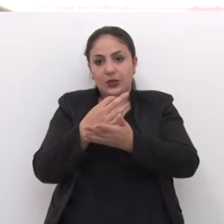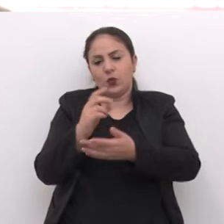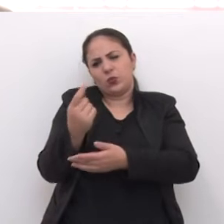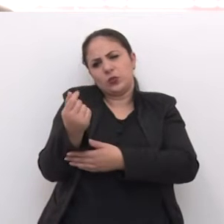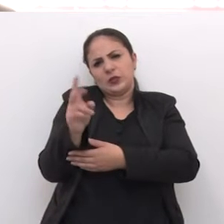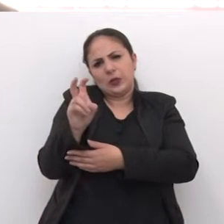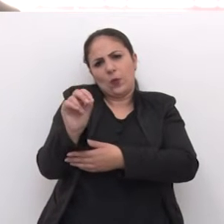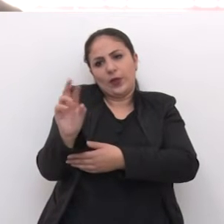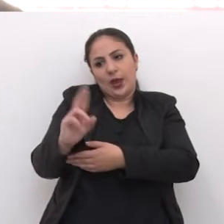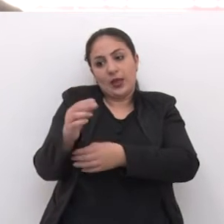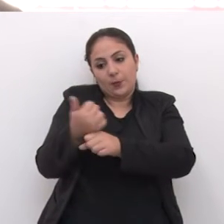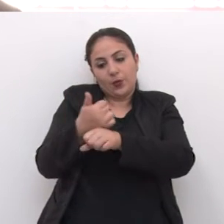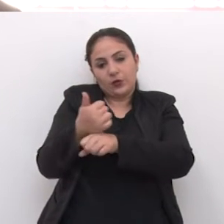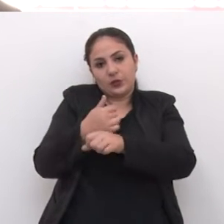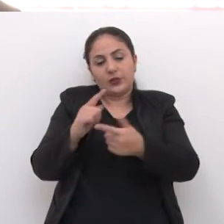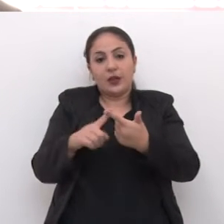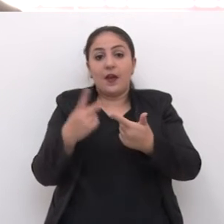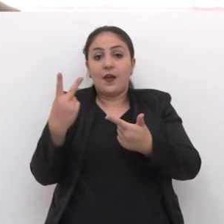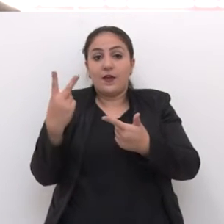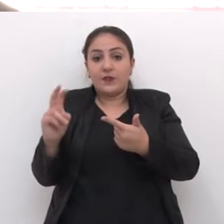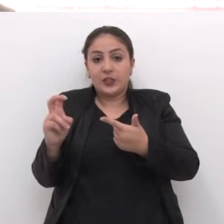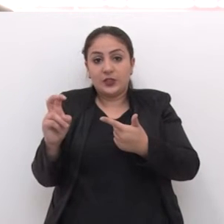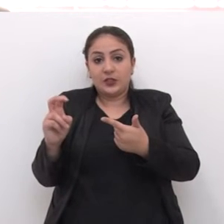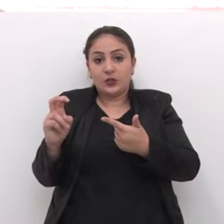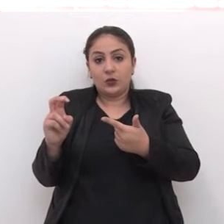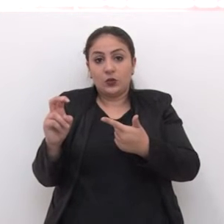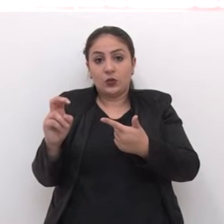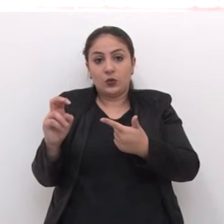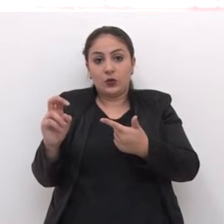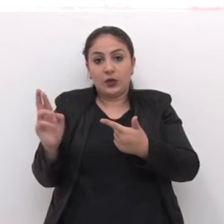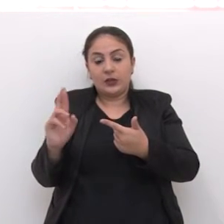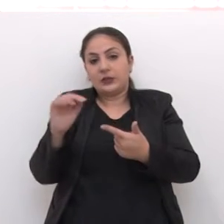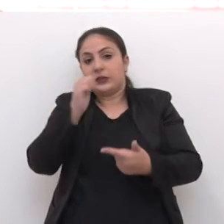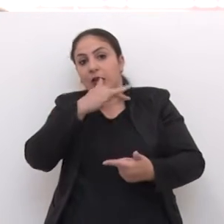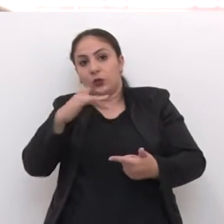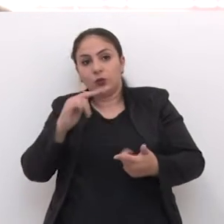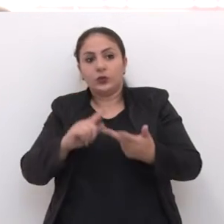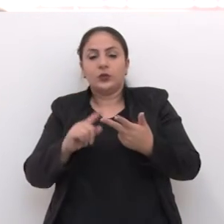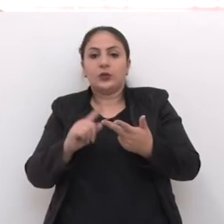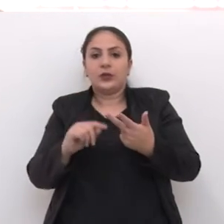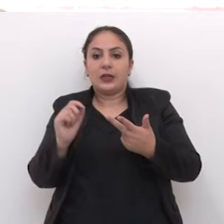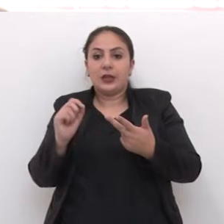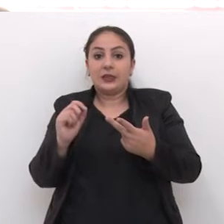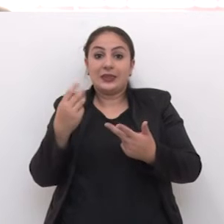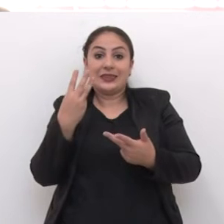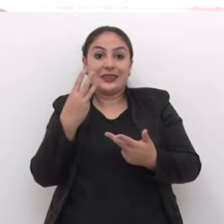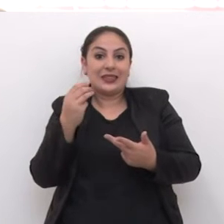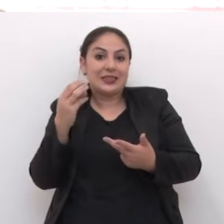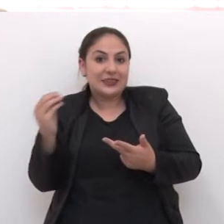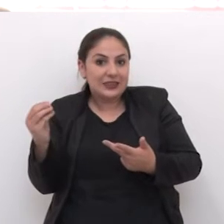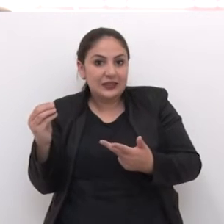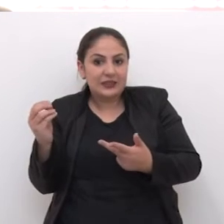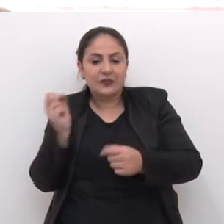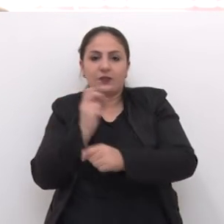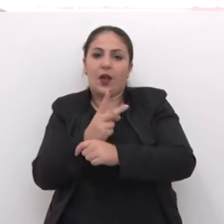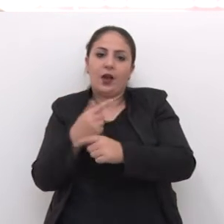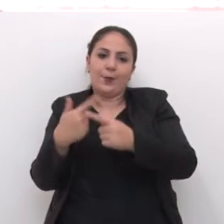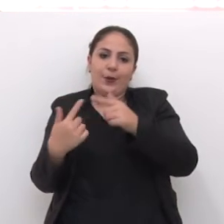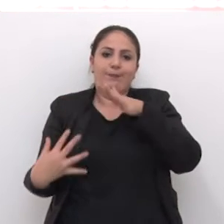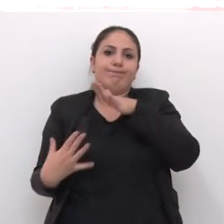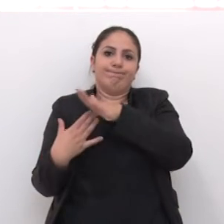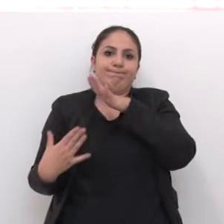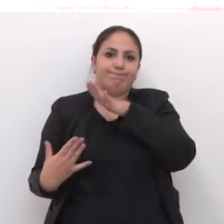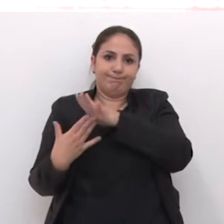custo é de R$50 para profissionais, R$25 para estudante. Nós abrimos 300 vagas por causa